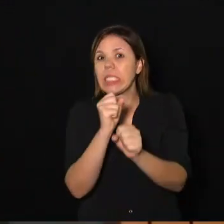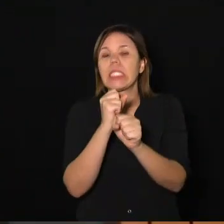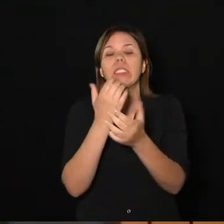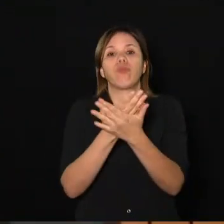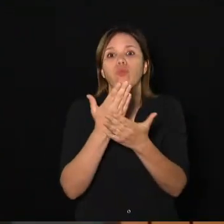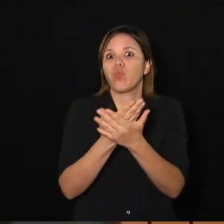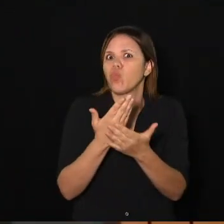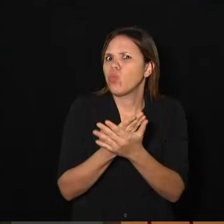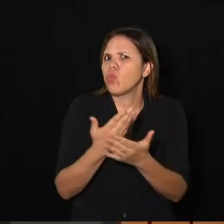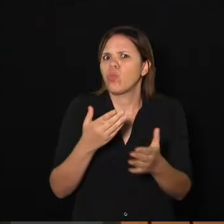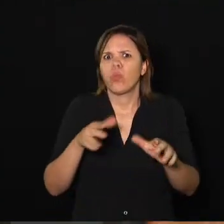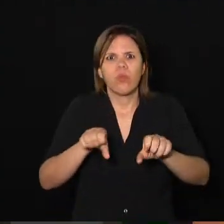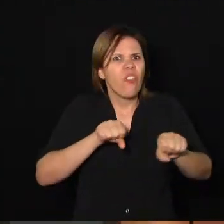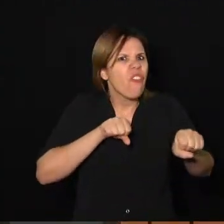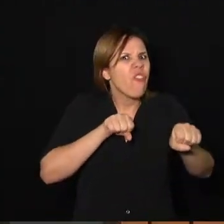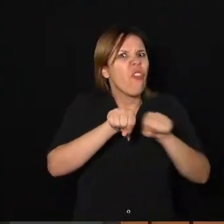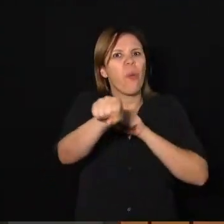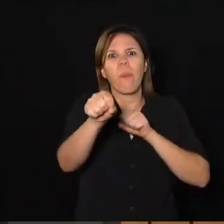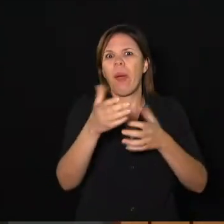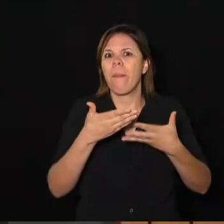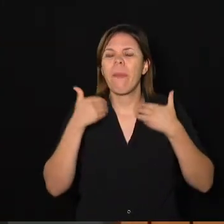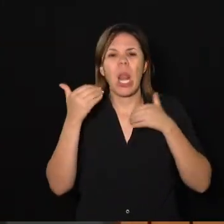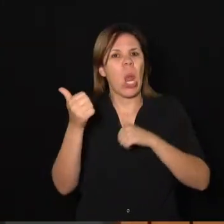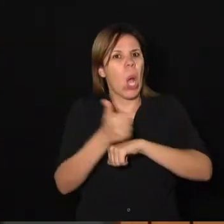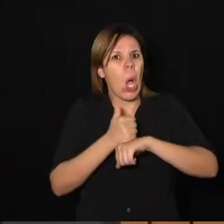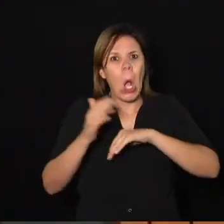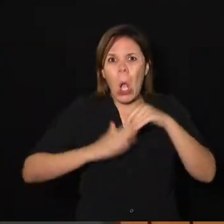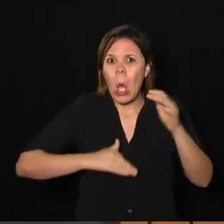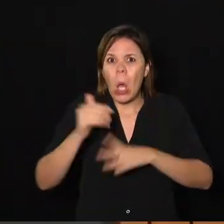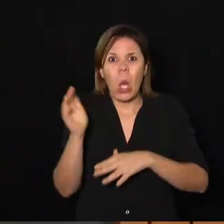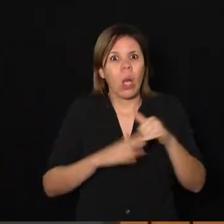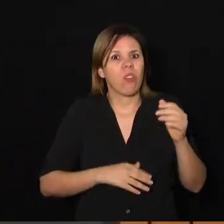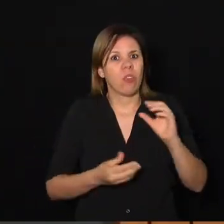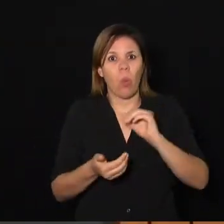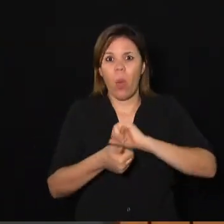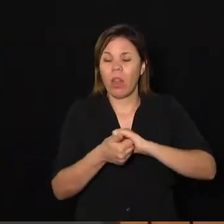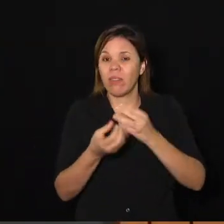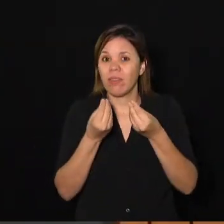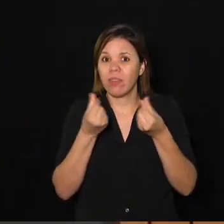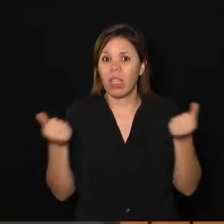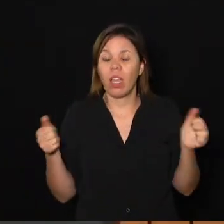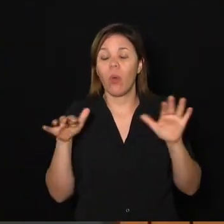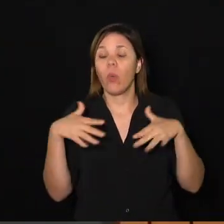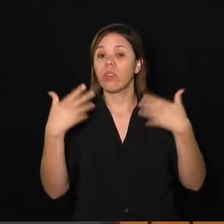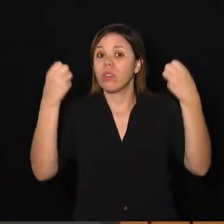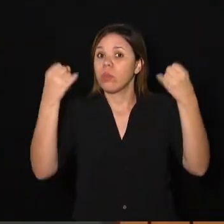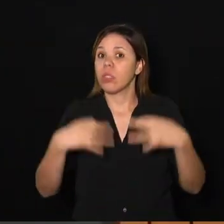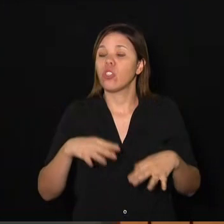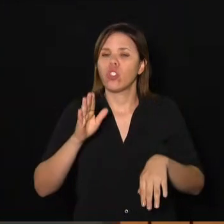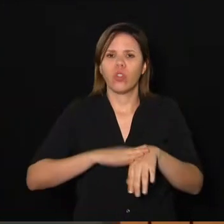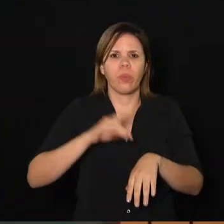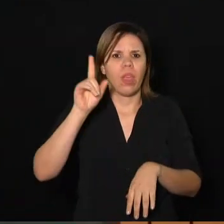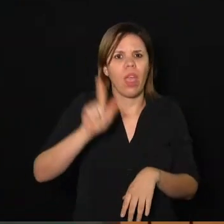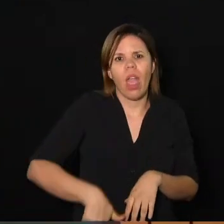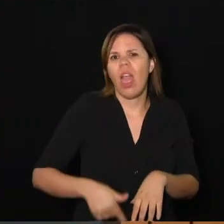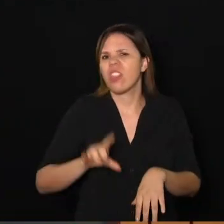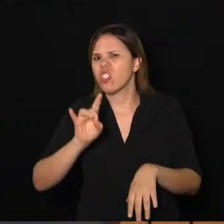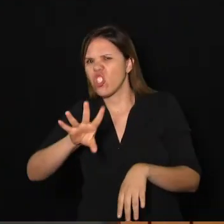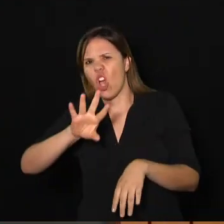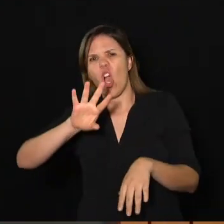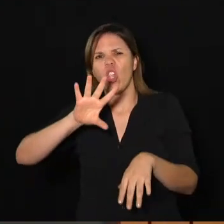para poder dar o melhor possível ao paciente e quando a gente fala isso a não está falando só da doença da miopia